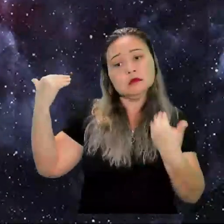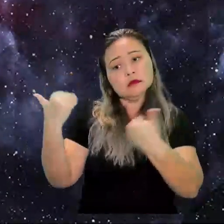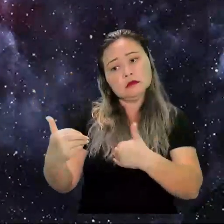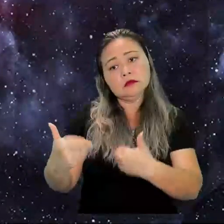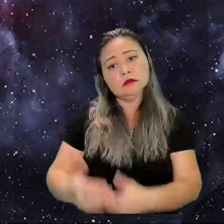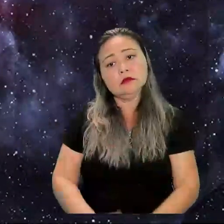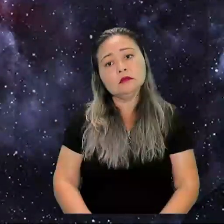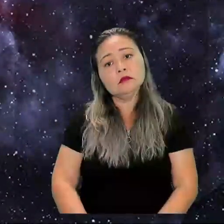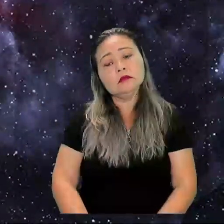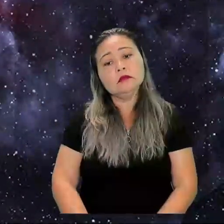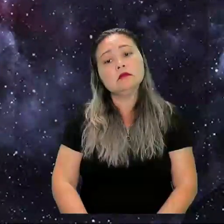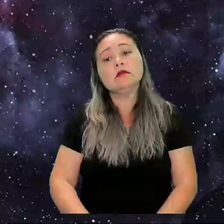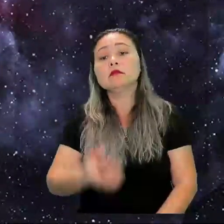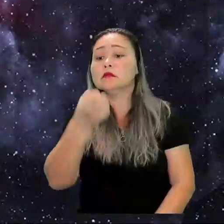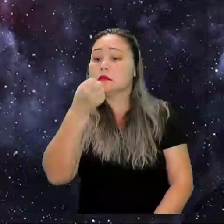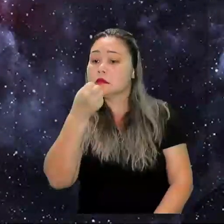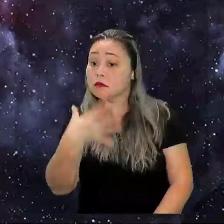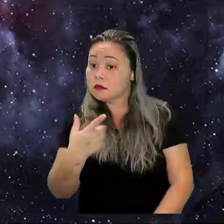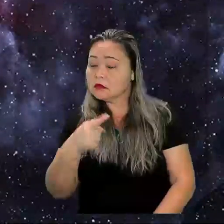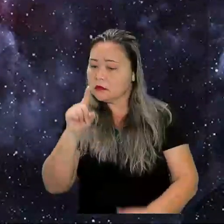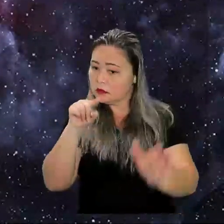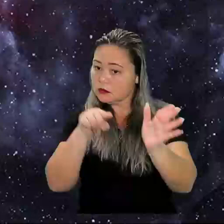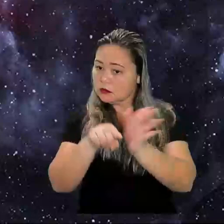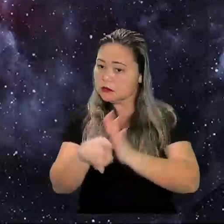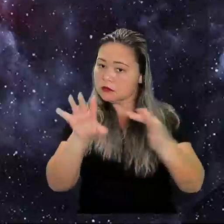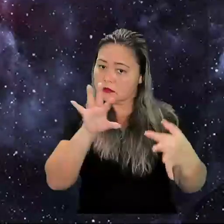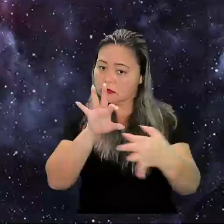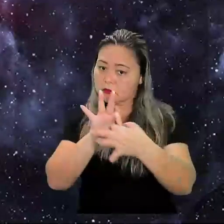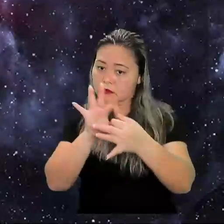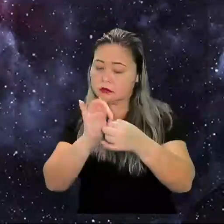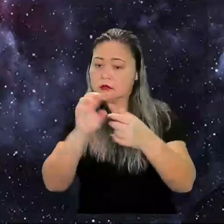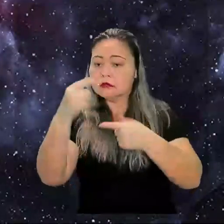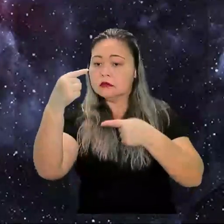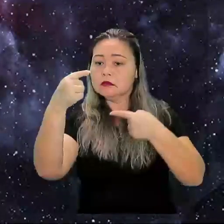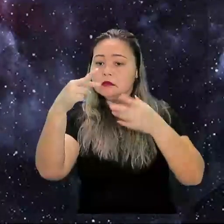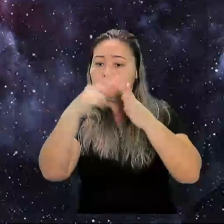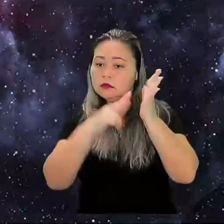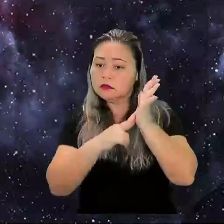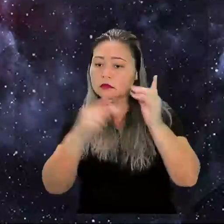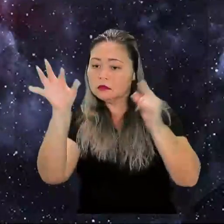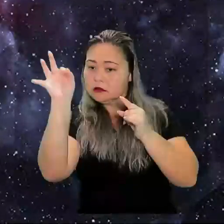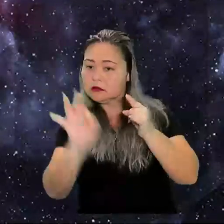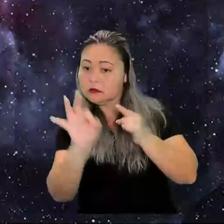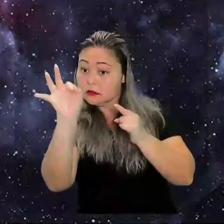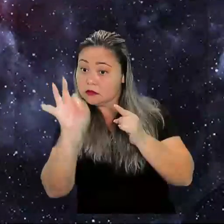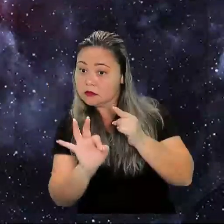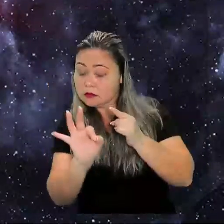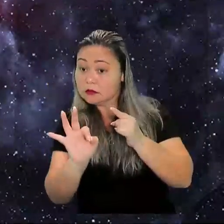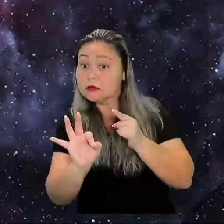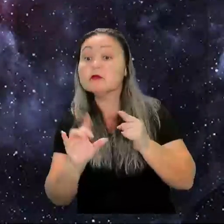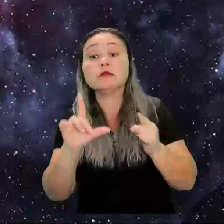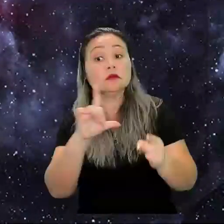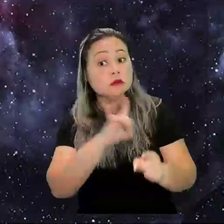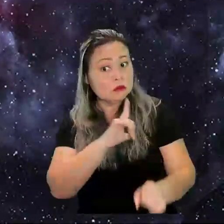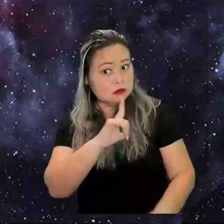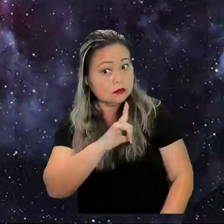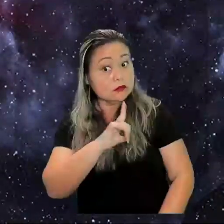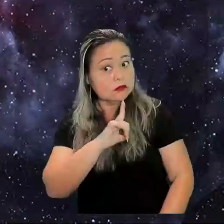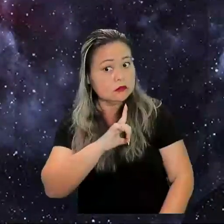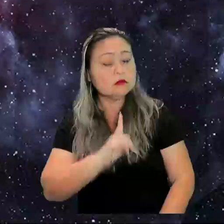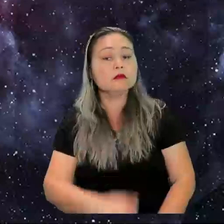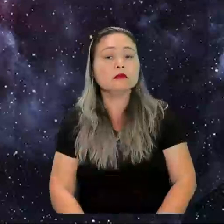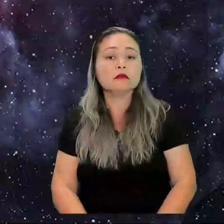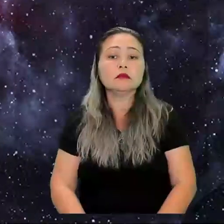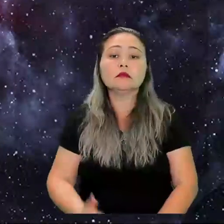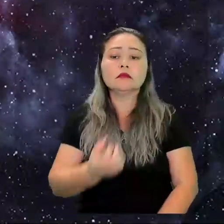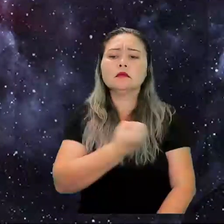provas, né? Boa parte das questões envolvem razão, proporção, porcentagem. Boa parte delas. Chega